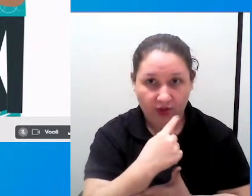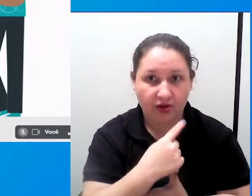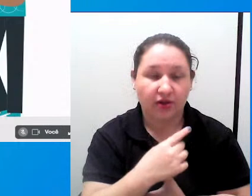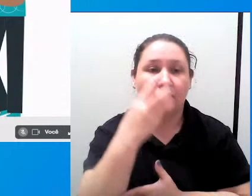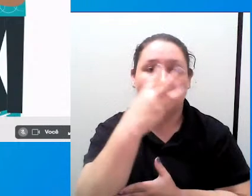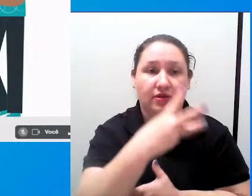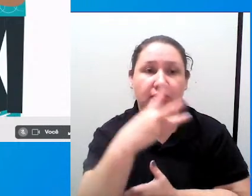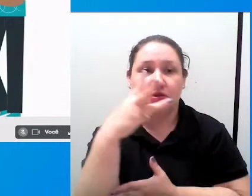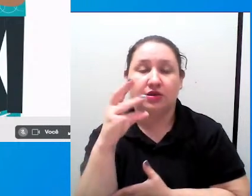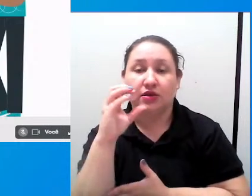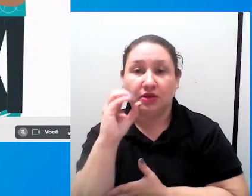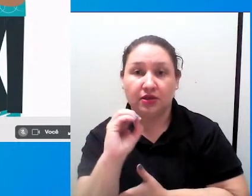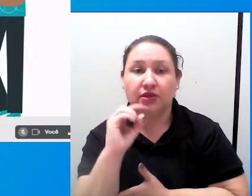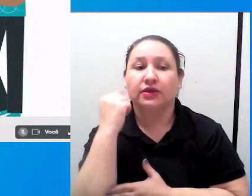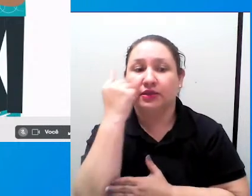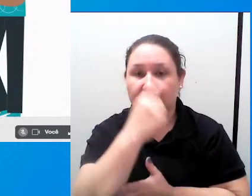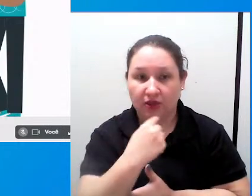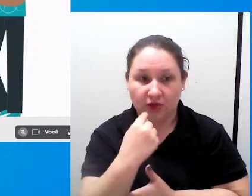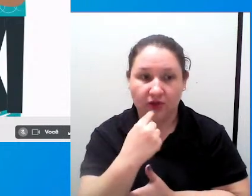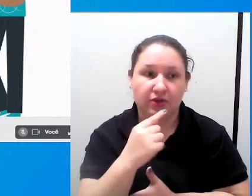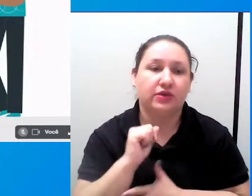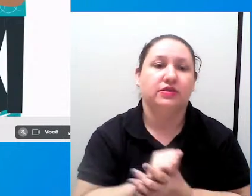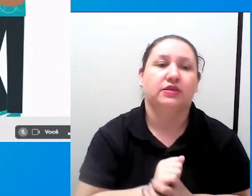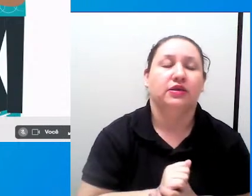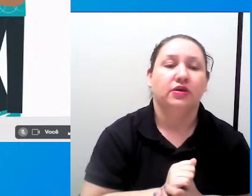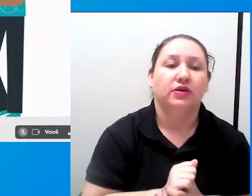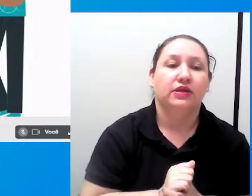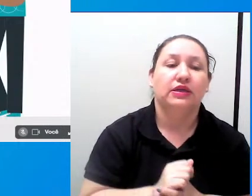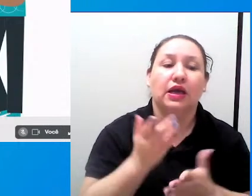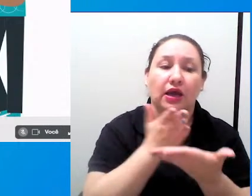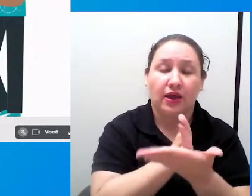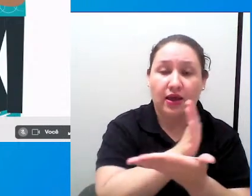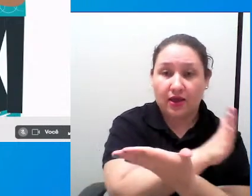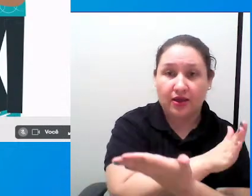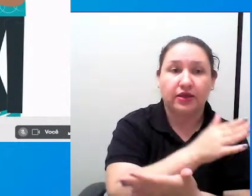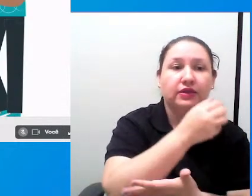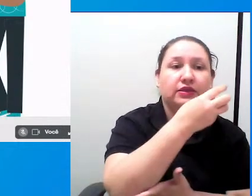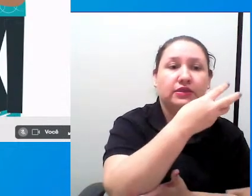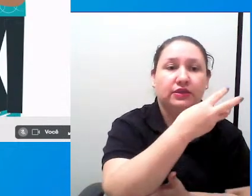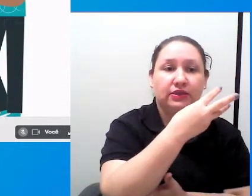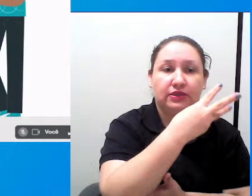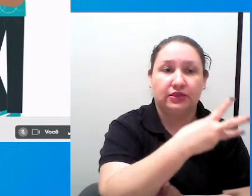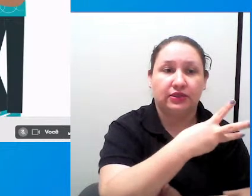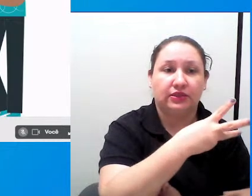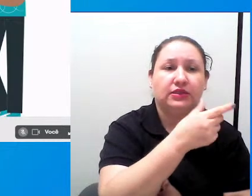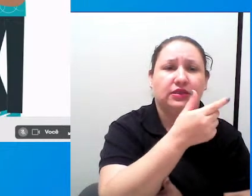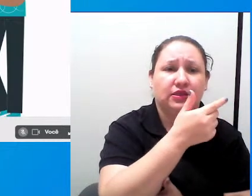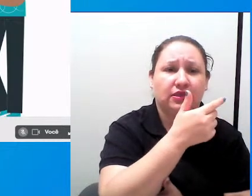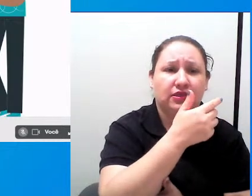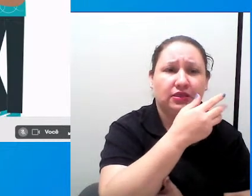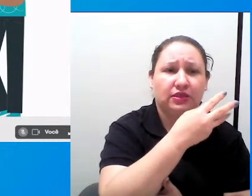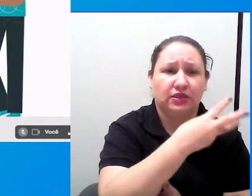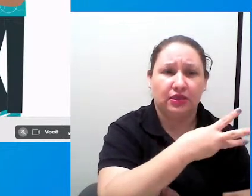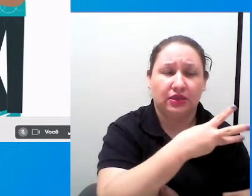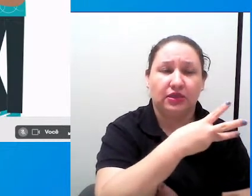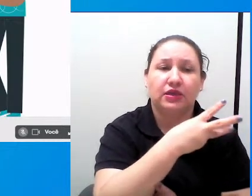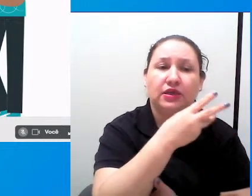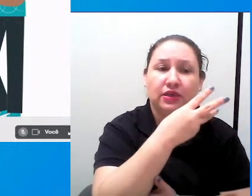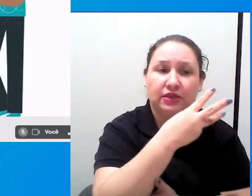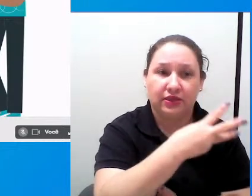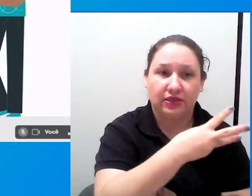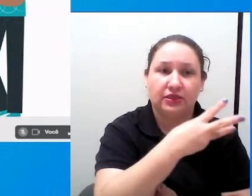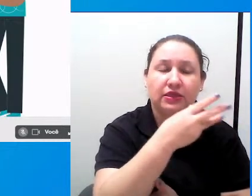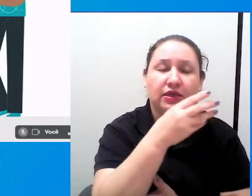de extensão. Na verdade, a gente precisava de 320 horas e mexe aqui, mexe acolá, ficou com 330 horas de